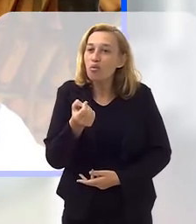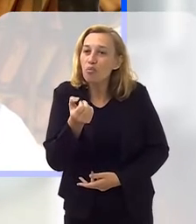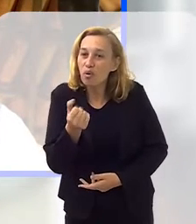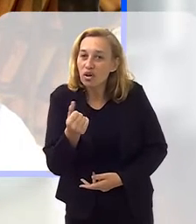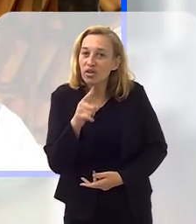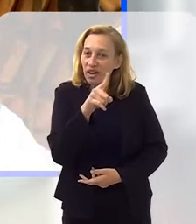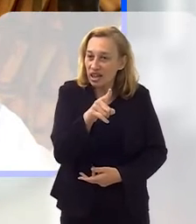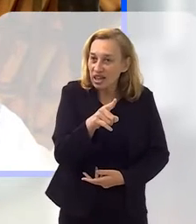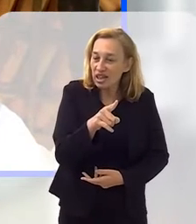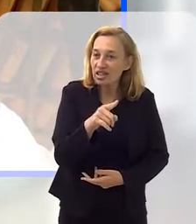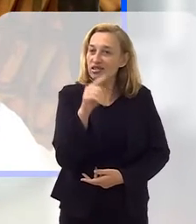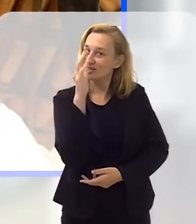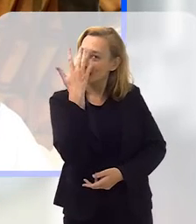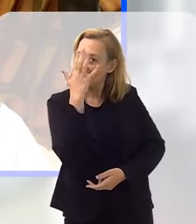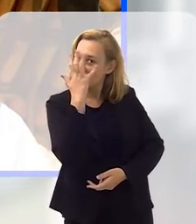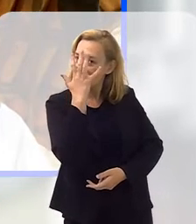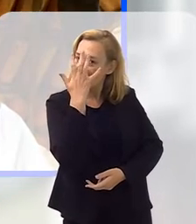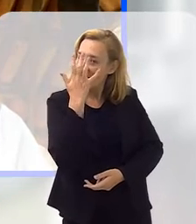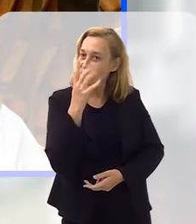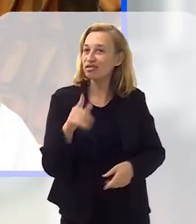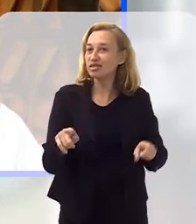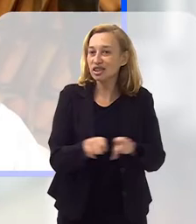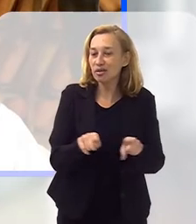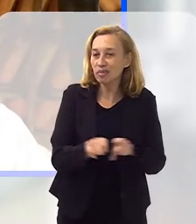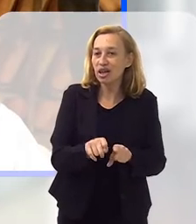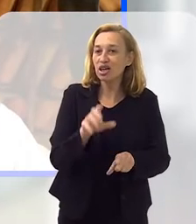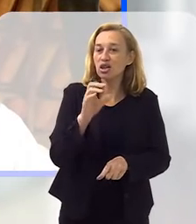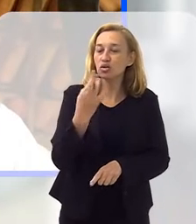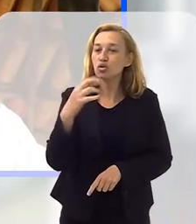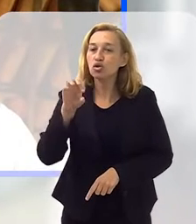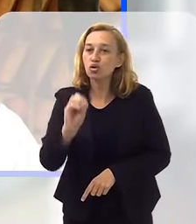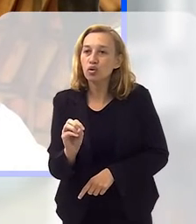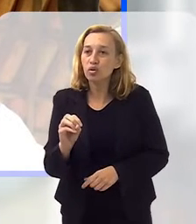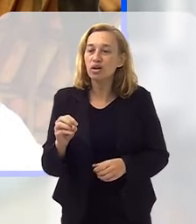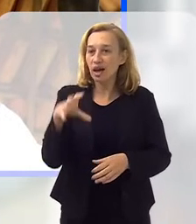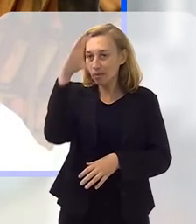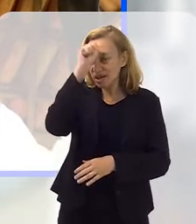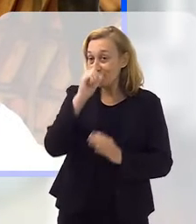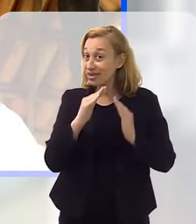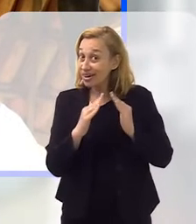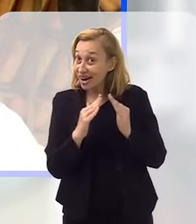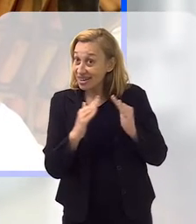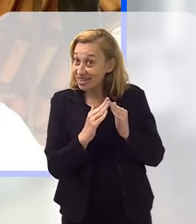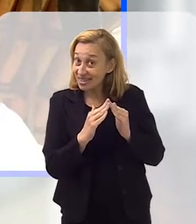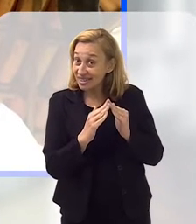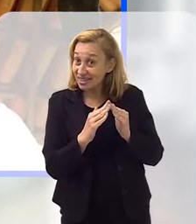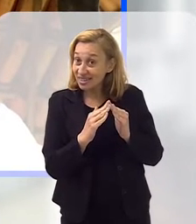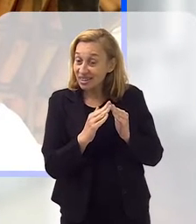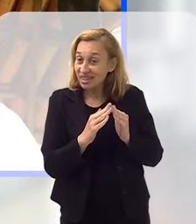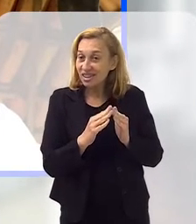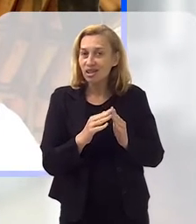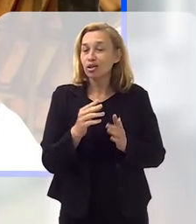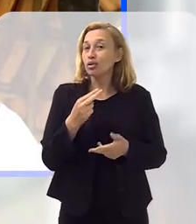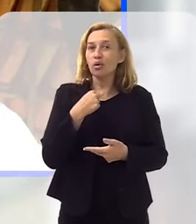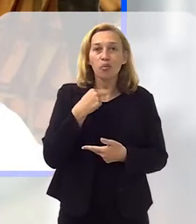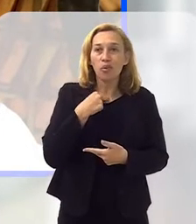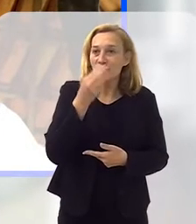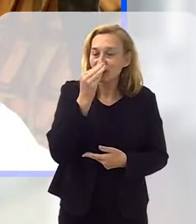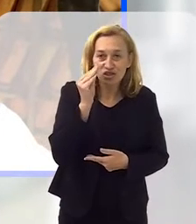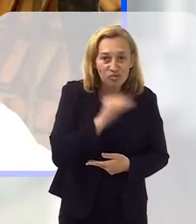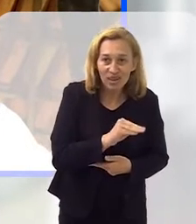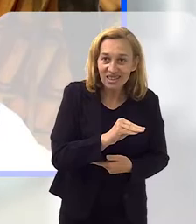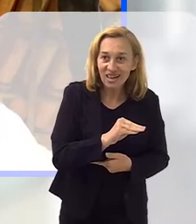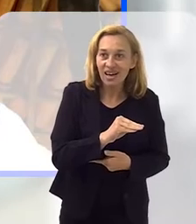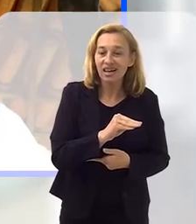então vem um pouquinho dali dos ranchos carnavalescos, vem um pouquinho do choro que ela aprendeu em casa. A gente não